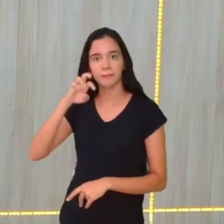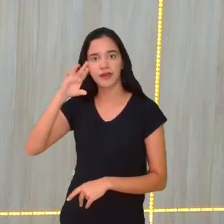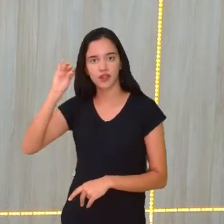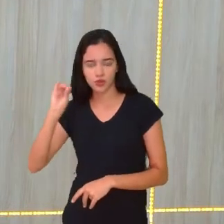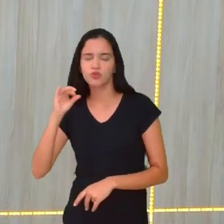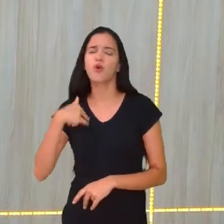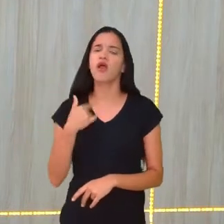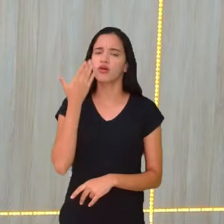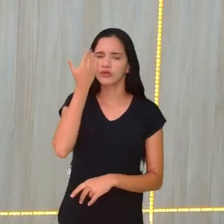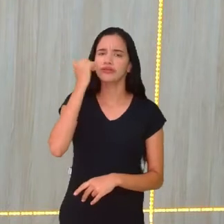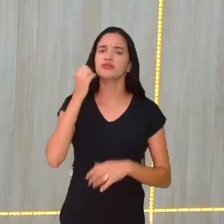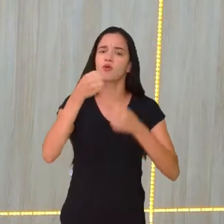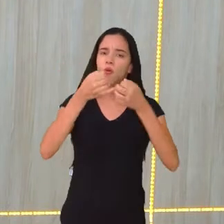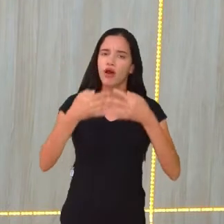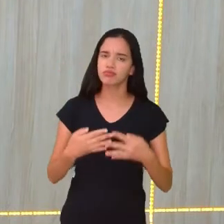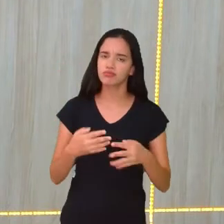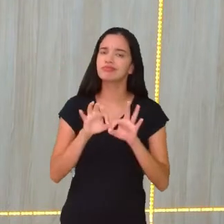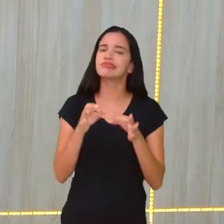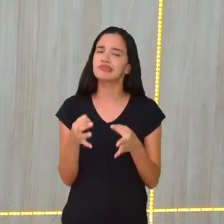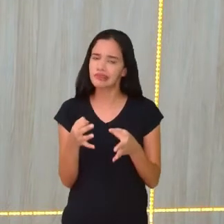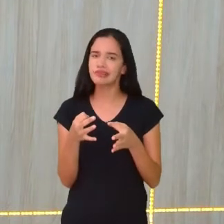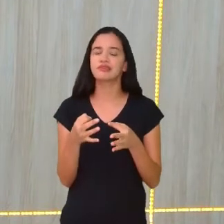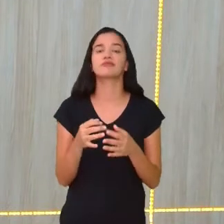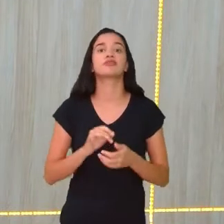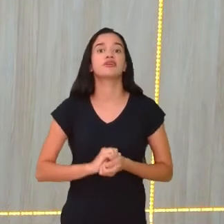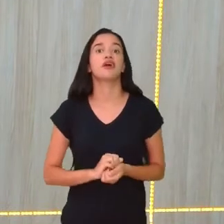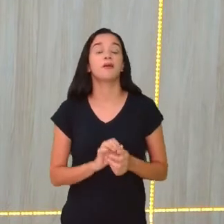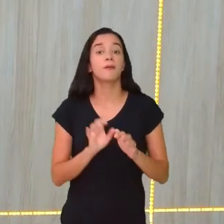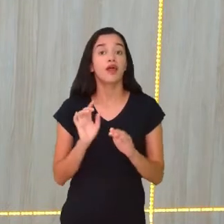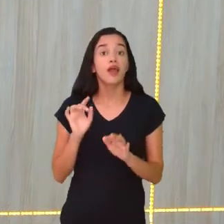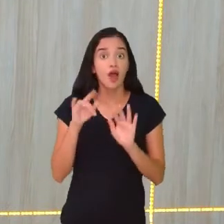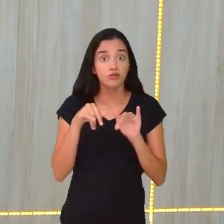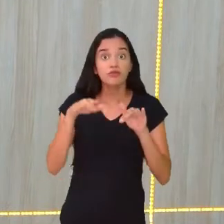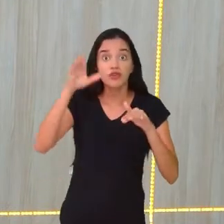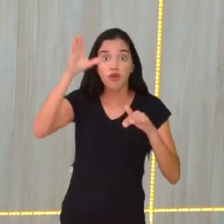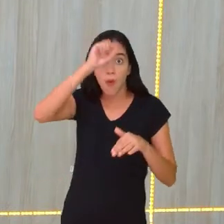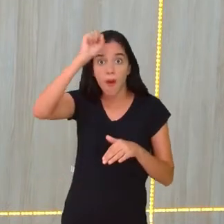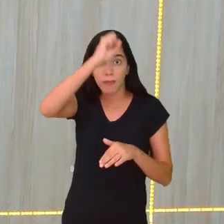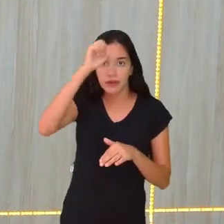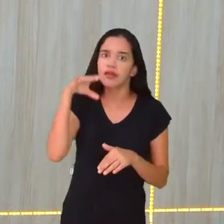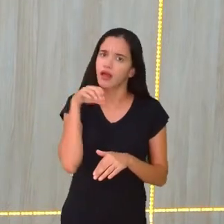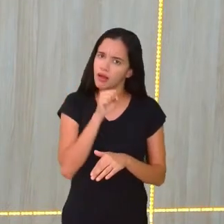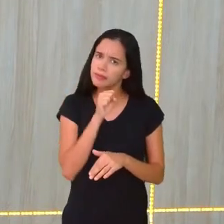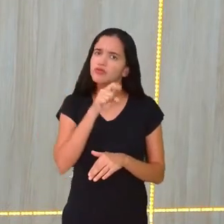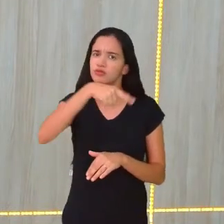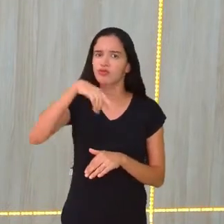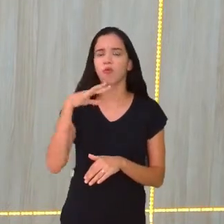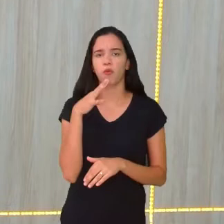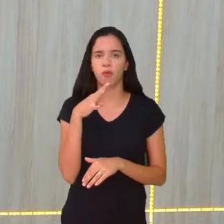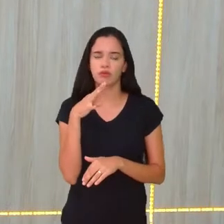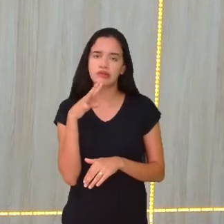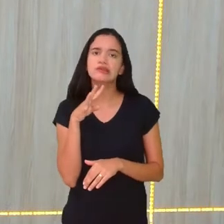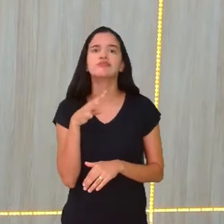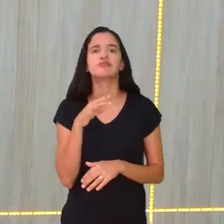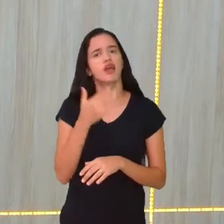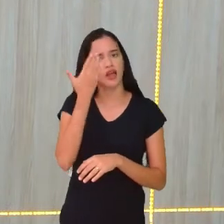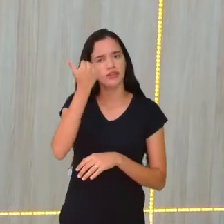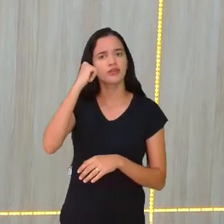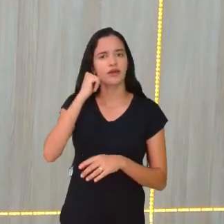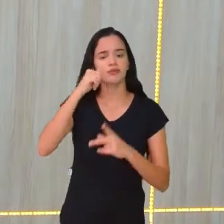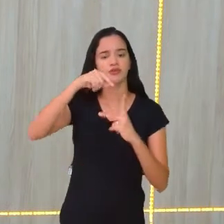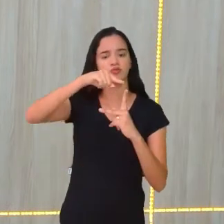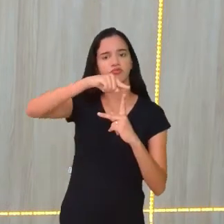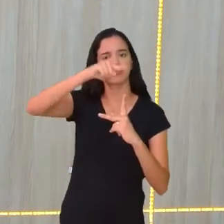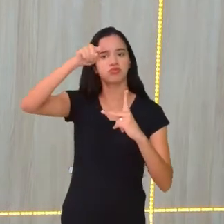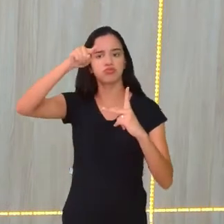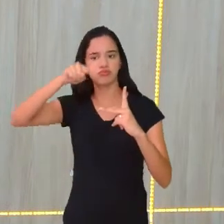vão absorver rapidinho, tá? Eu acredito até que já conheçam. Sabem o que é perímetro? Aí